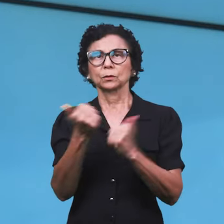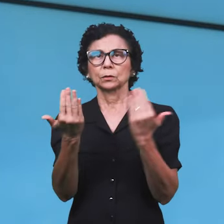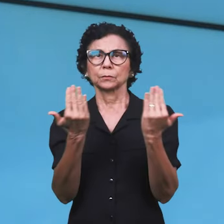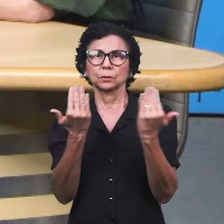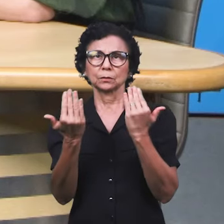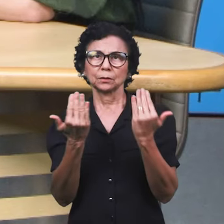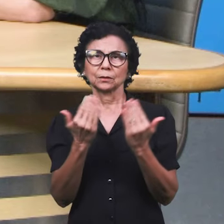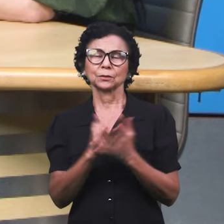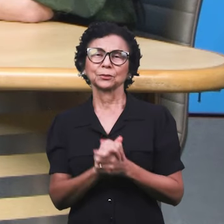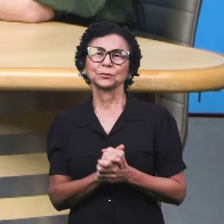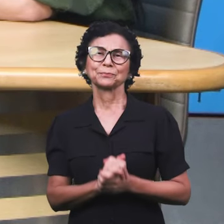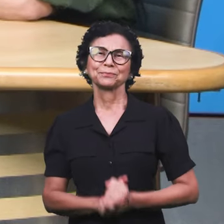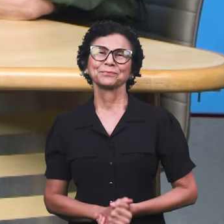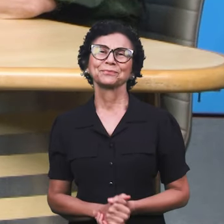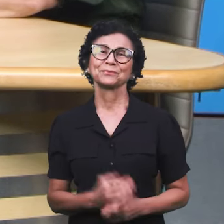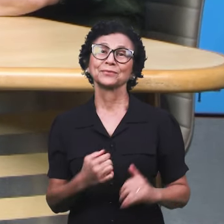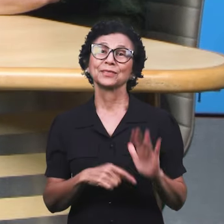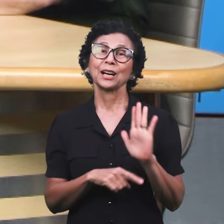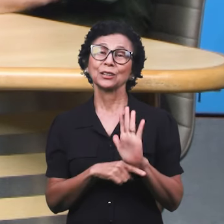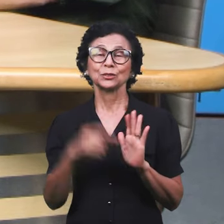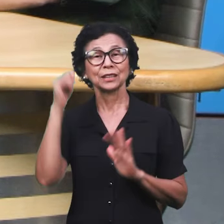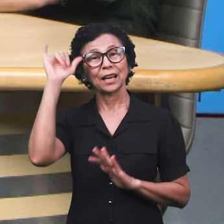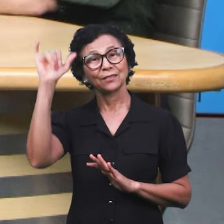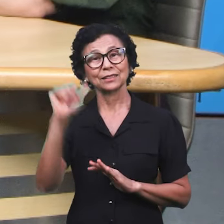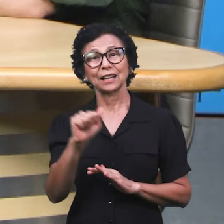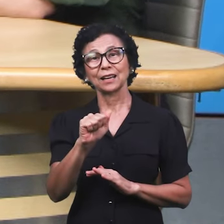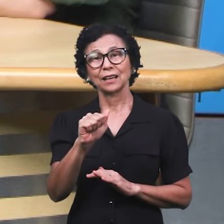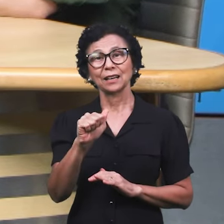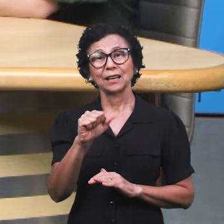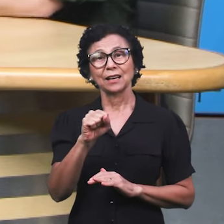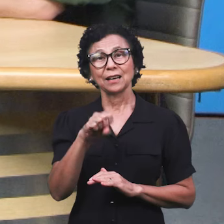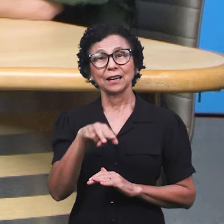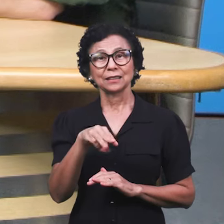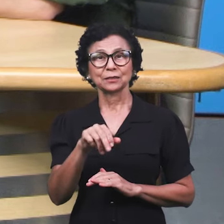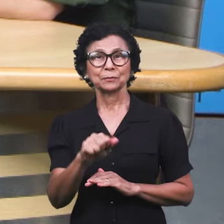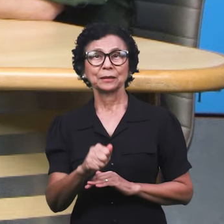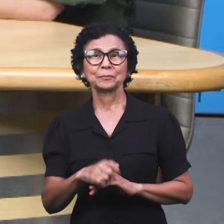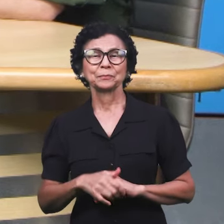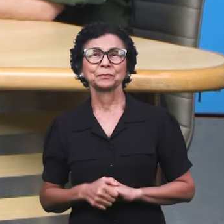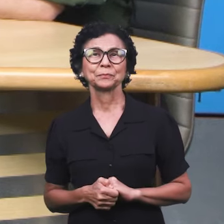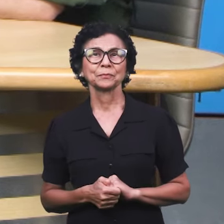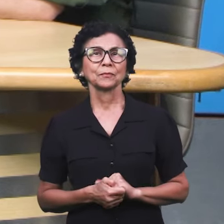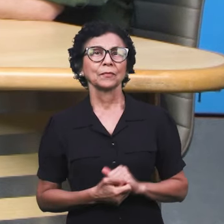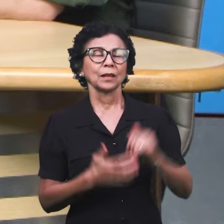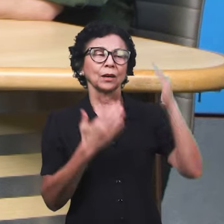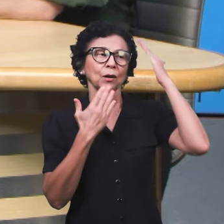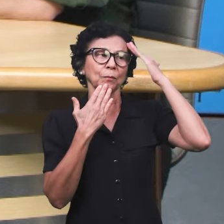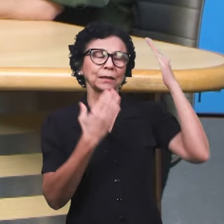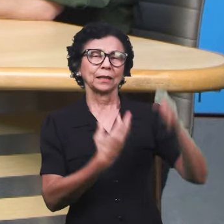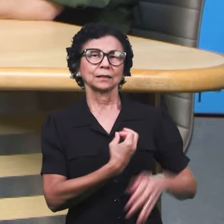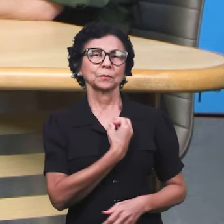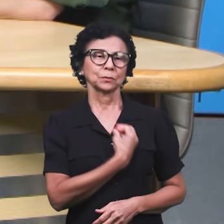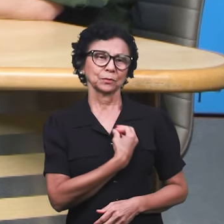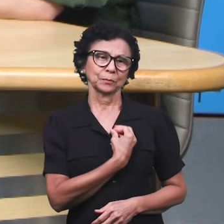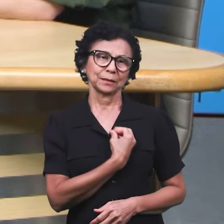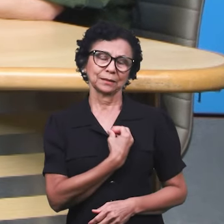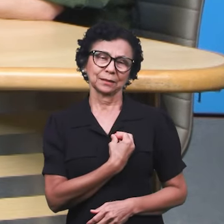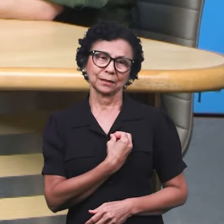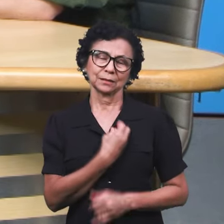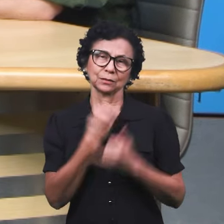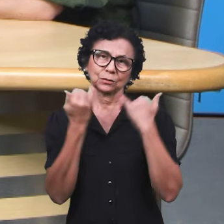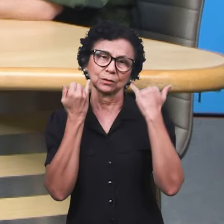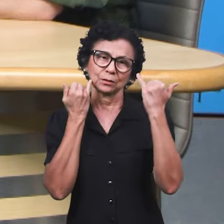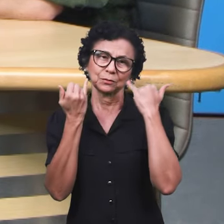Que interessante, isso eu não sabia. Doutora Priscila, eu agradeço muito a sua presença, as informações que você passou. Eu